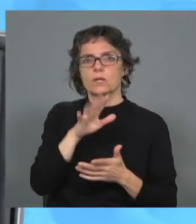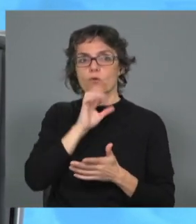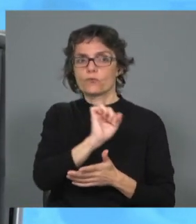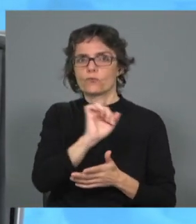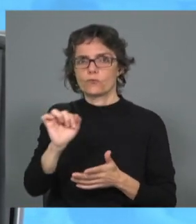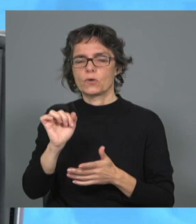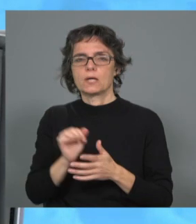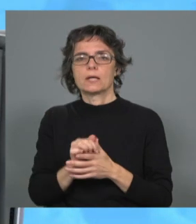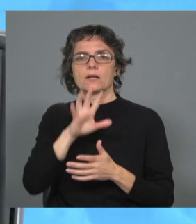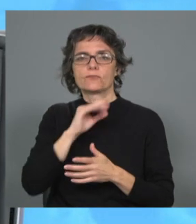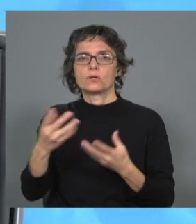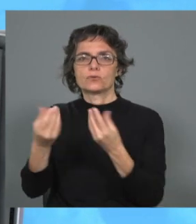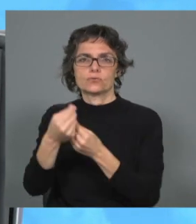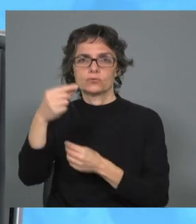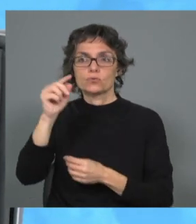também